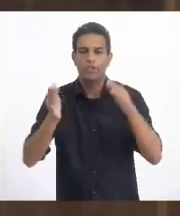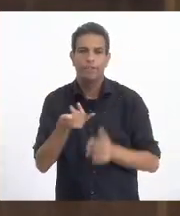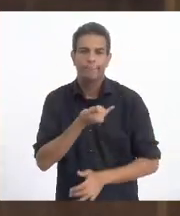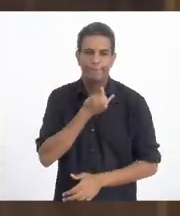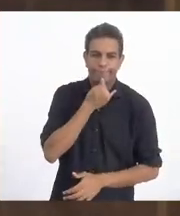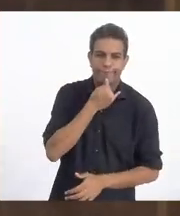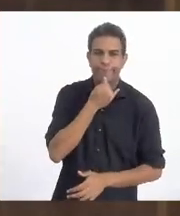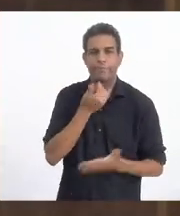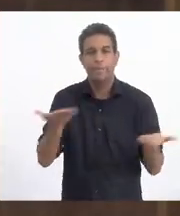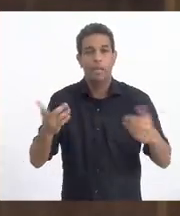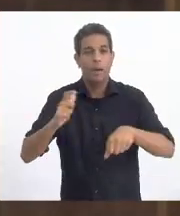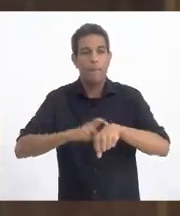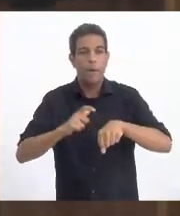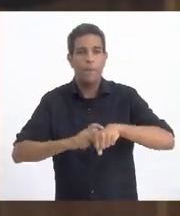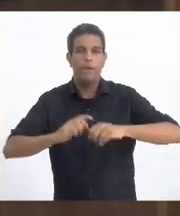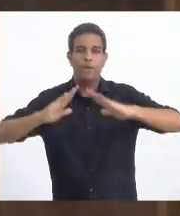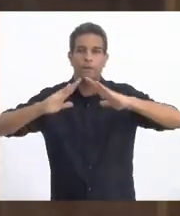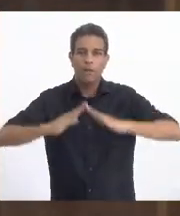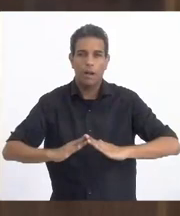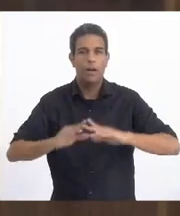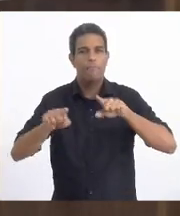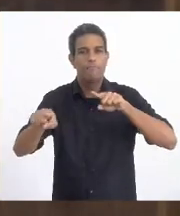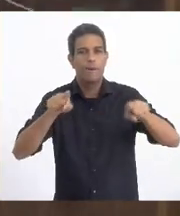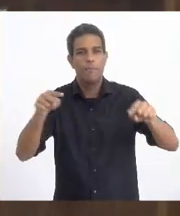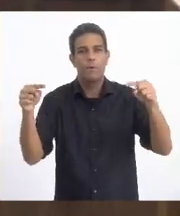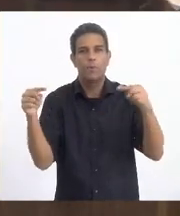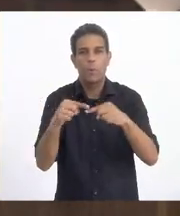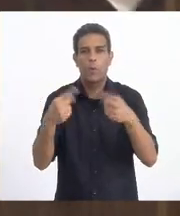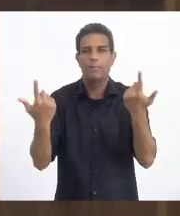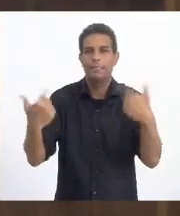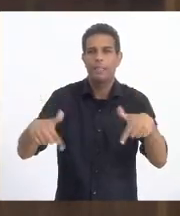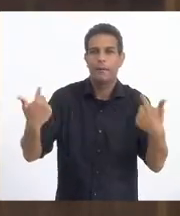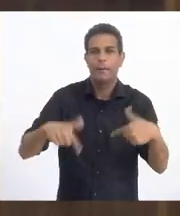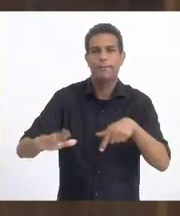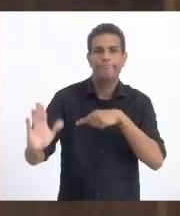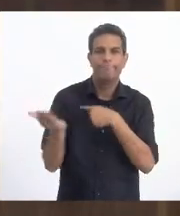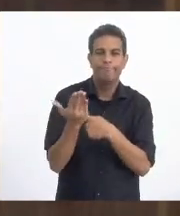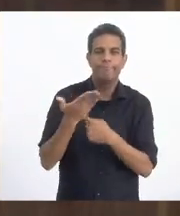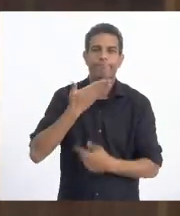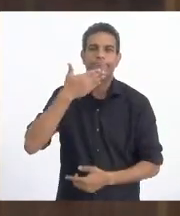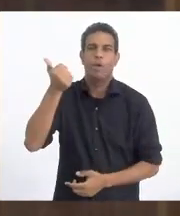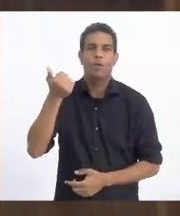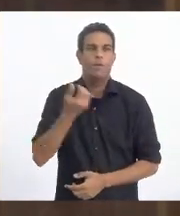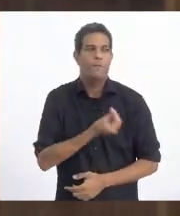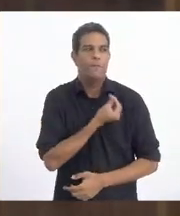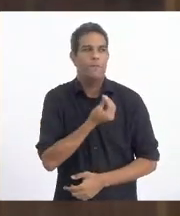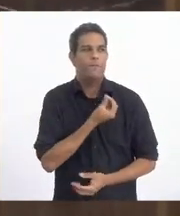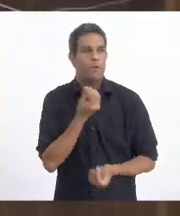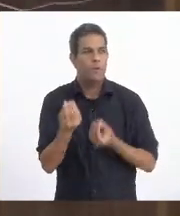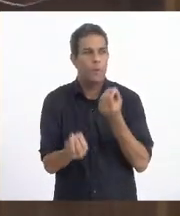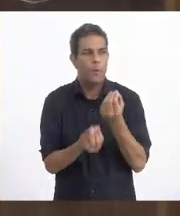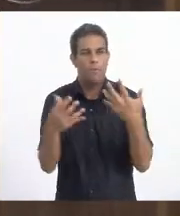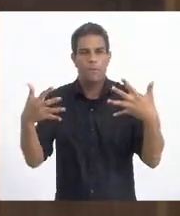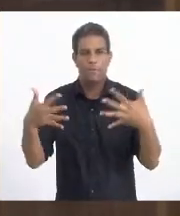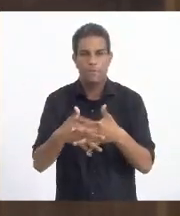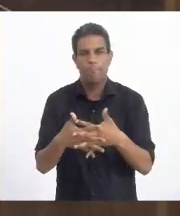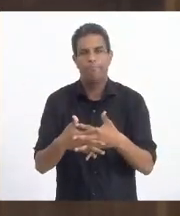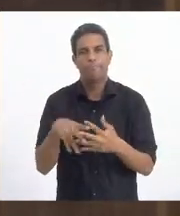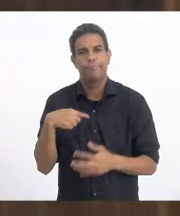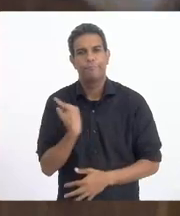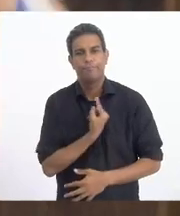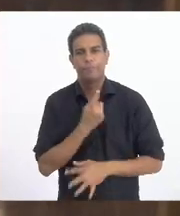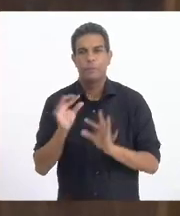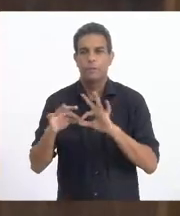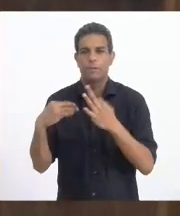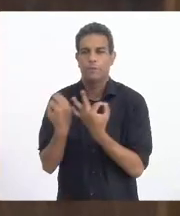podia estar em casa com a sua família, mas estava fazendo bico para melhorar, para dar uma condição melhor aos seus familiares, como nós todos